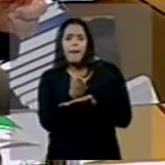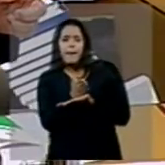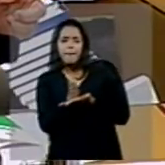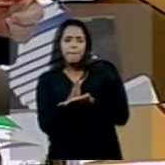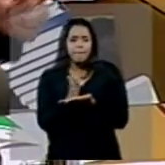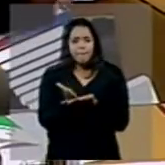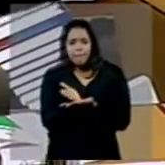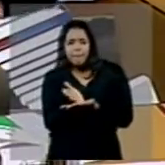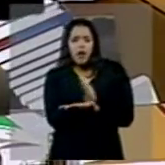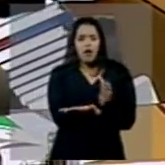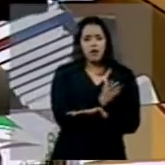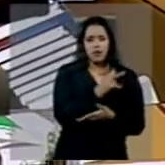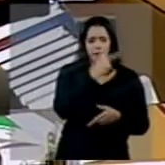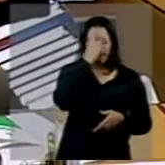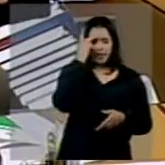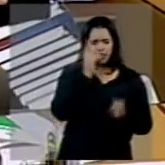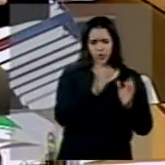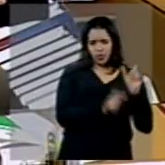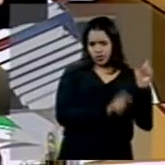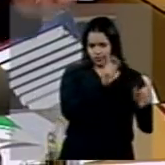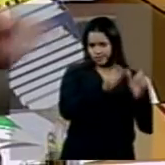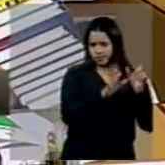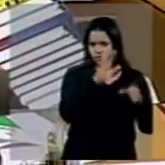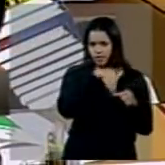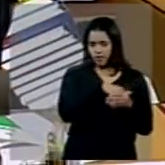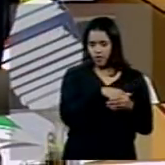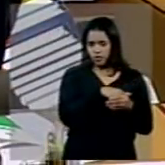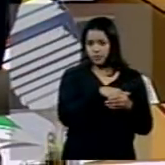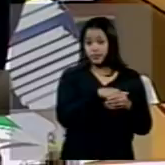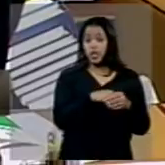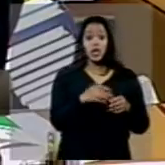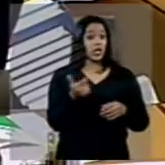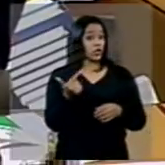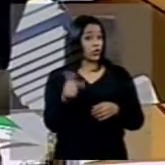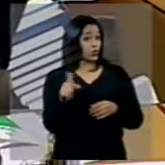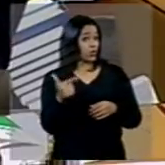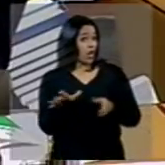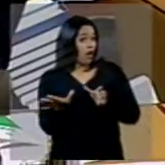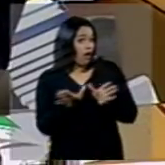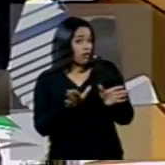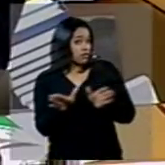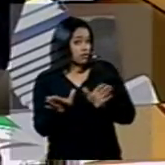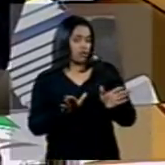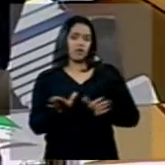eleitores e parte substancial não teve acesso,